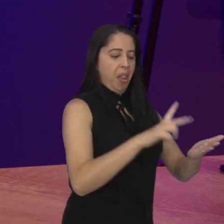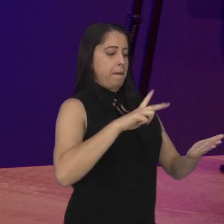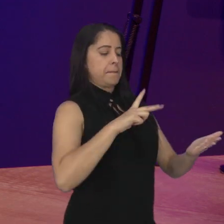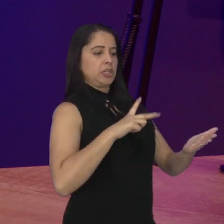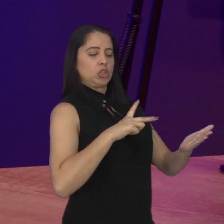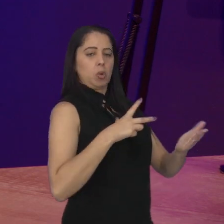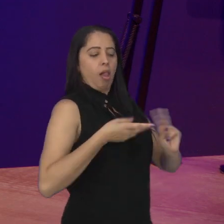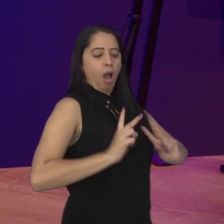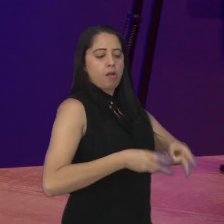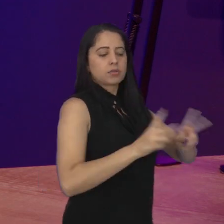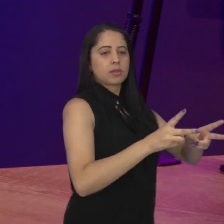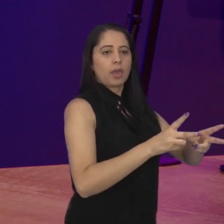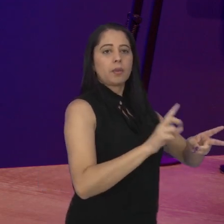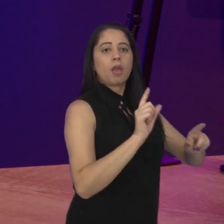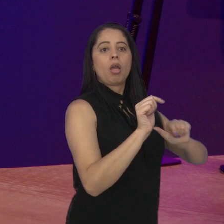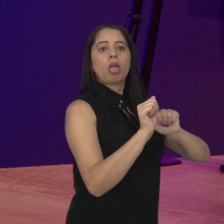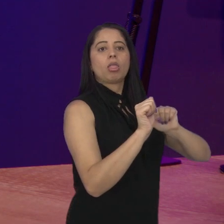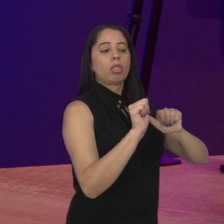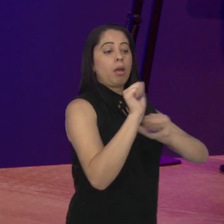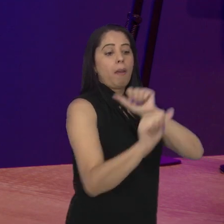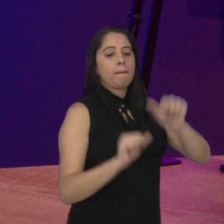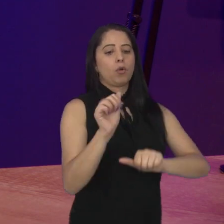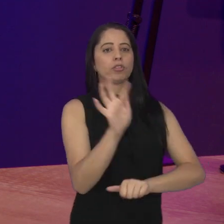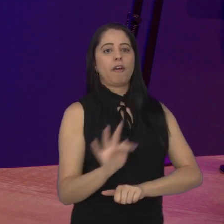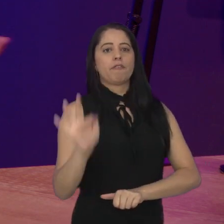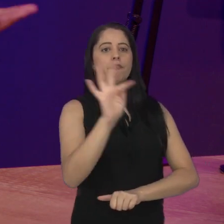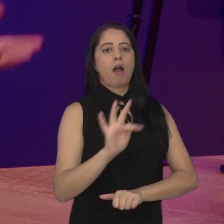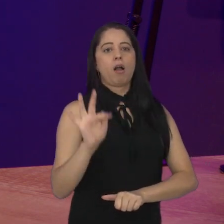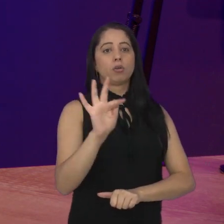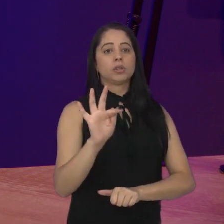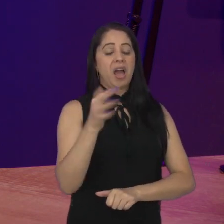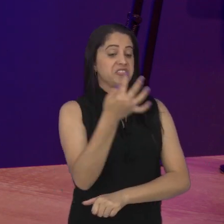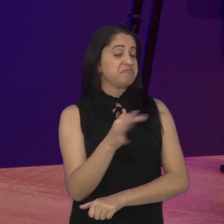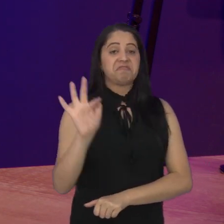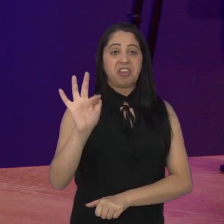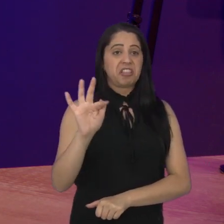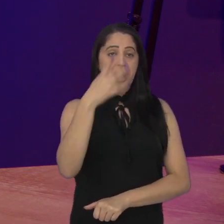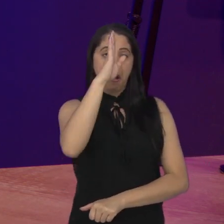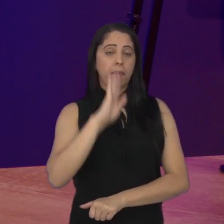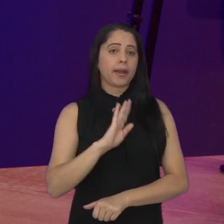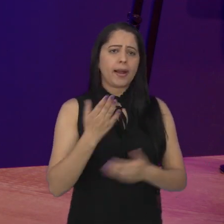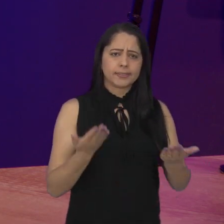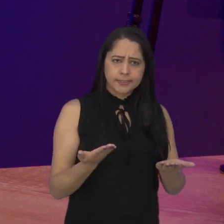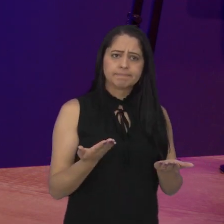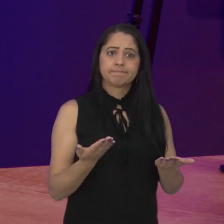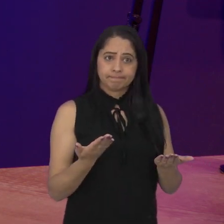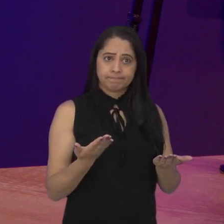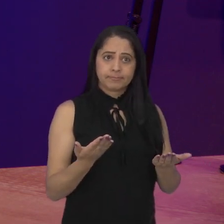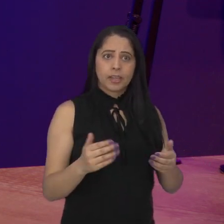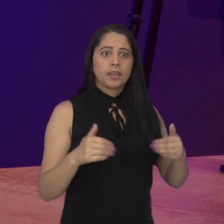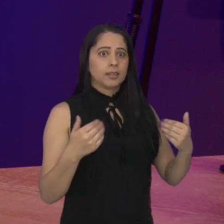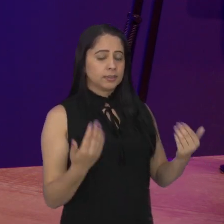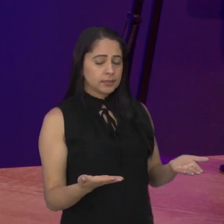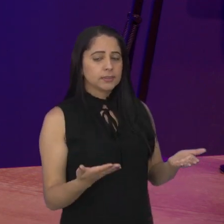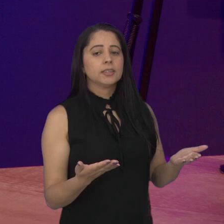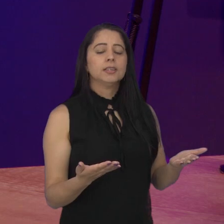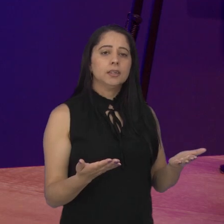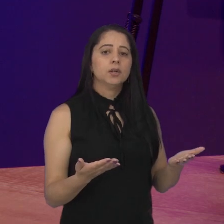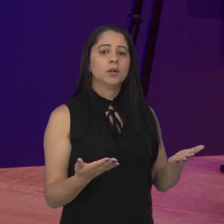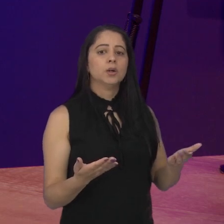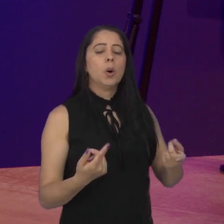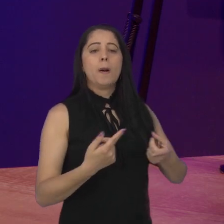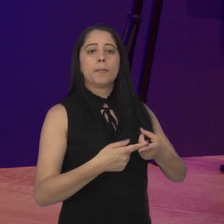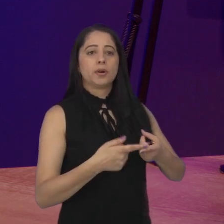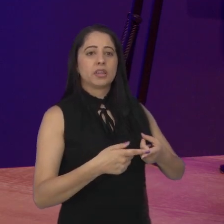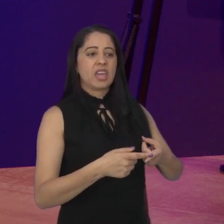escolas particulares a vida inteira vão para as universidades públicas, como você colocou. E é isso, porque muitas vezes, até